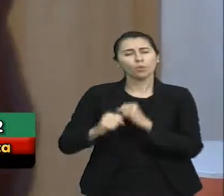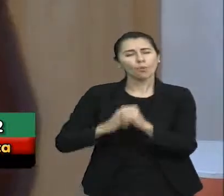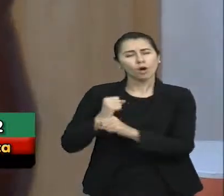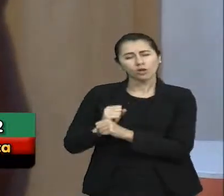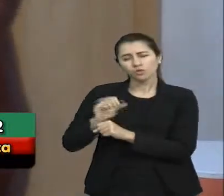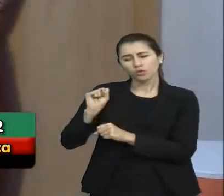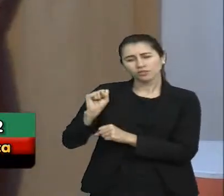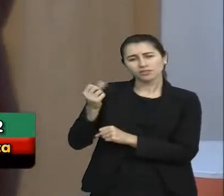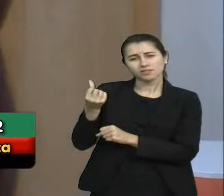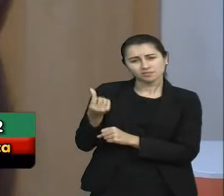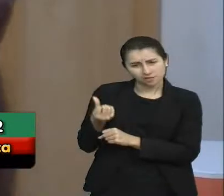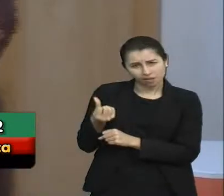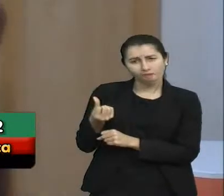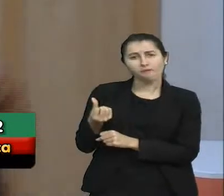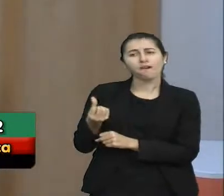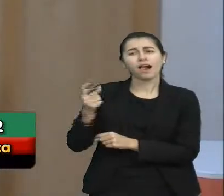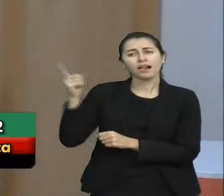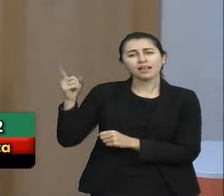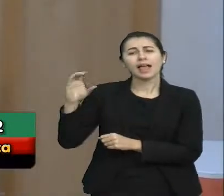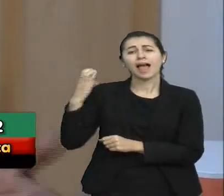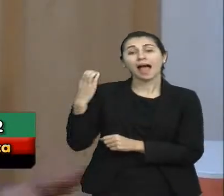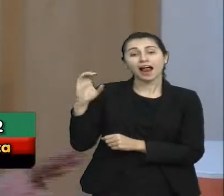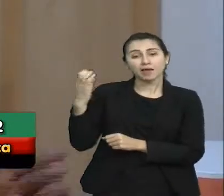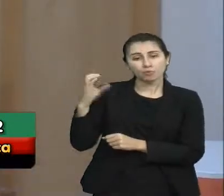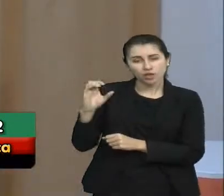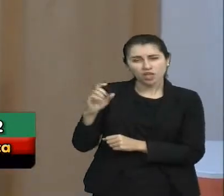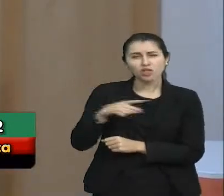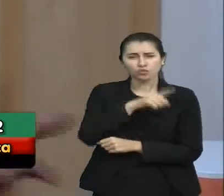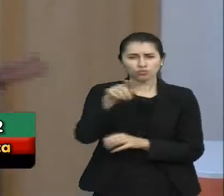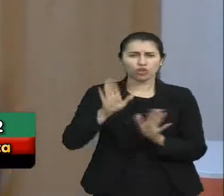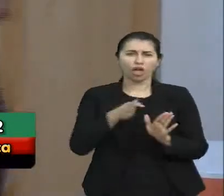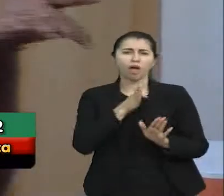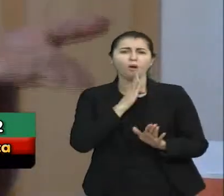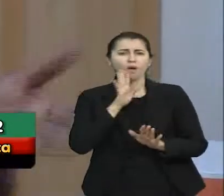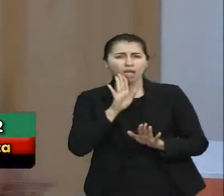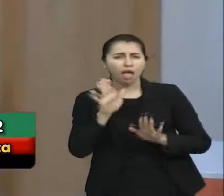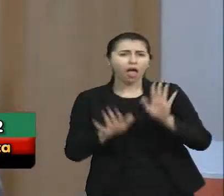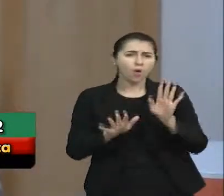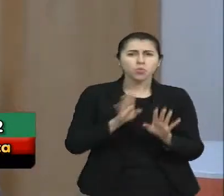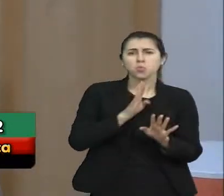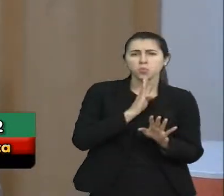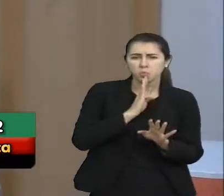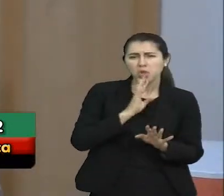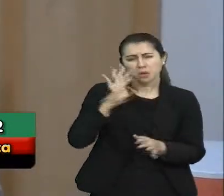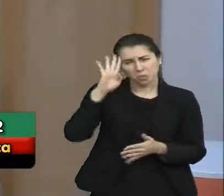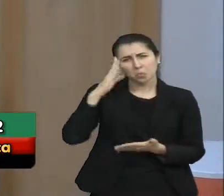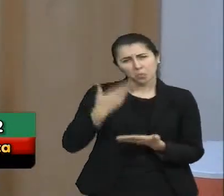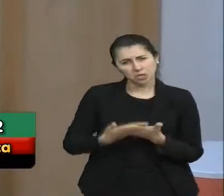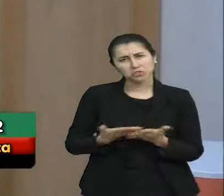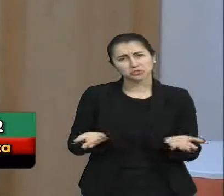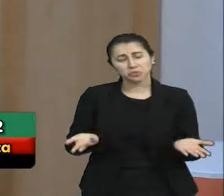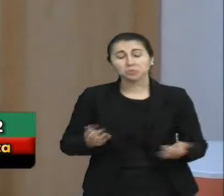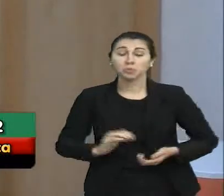cidade, aqui em Carapicuíba, na aldeia, que todos conheceram também, muitos aqui conheceram, com certeza.